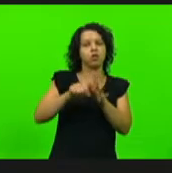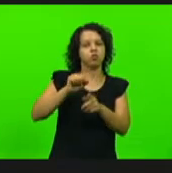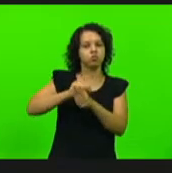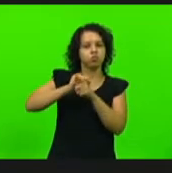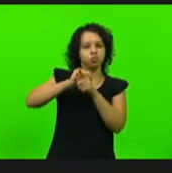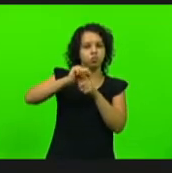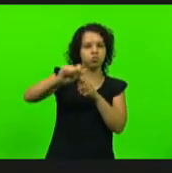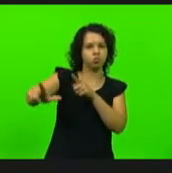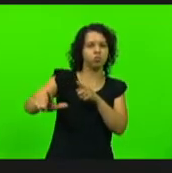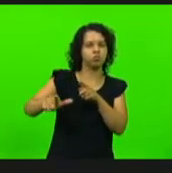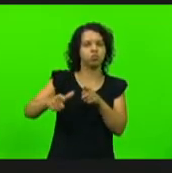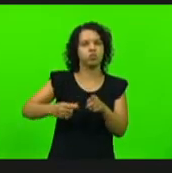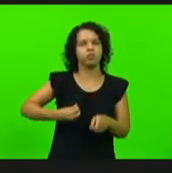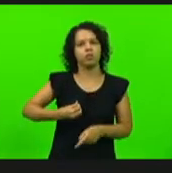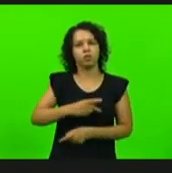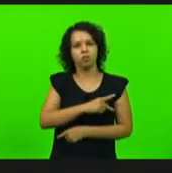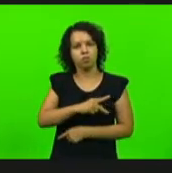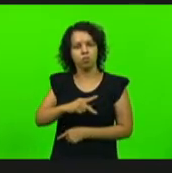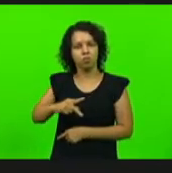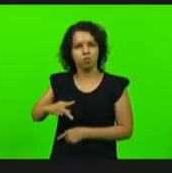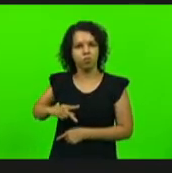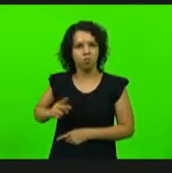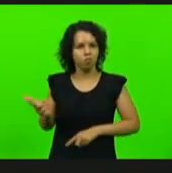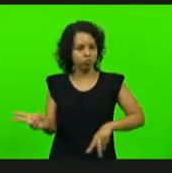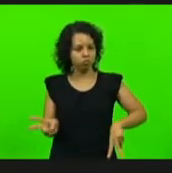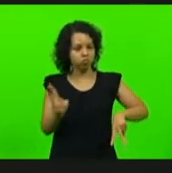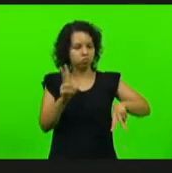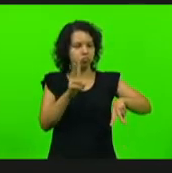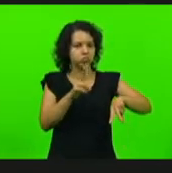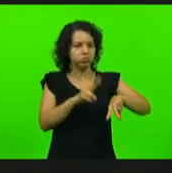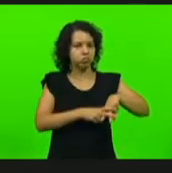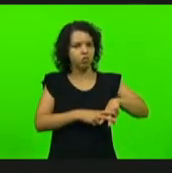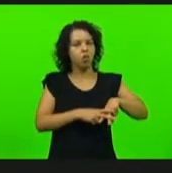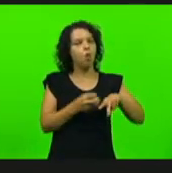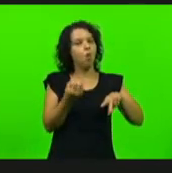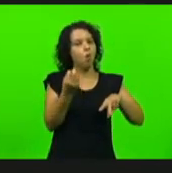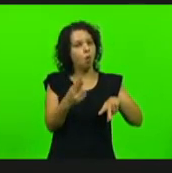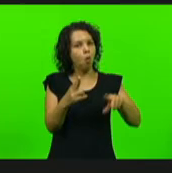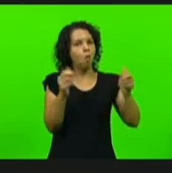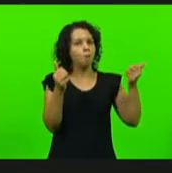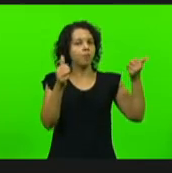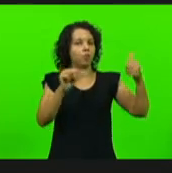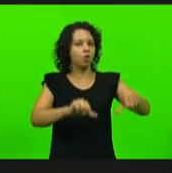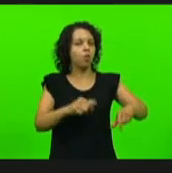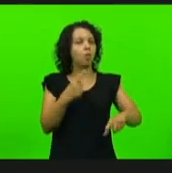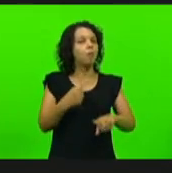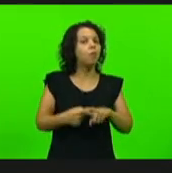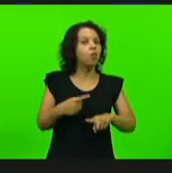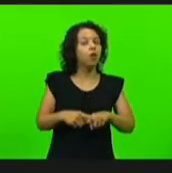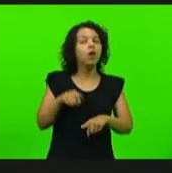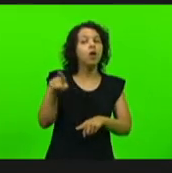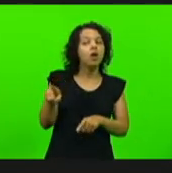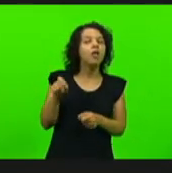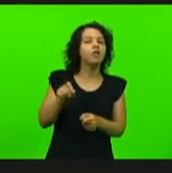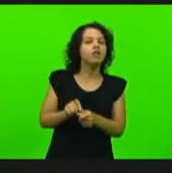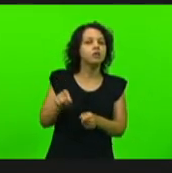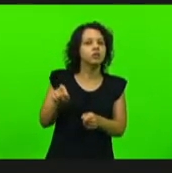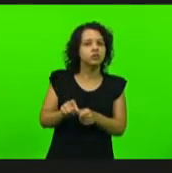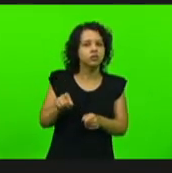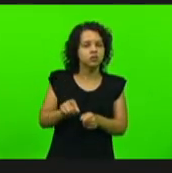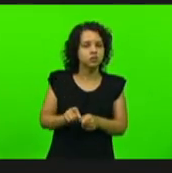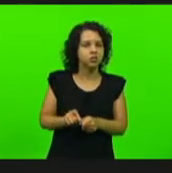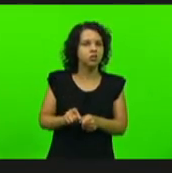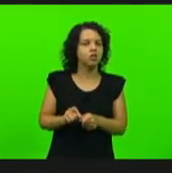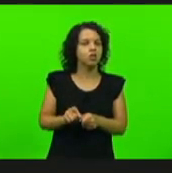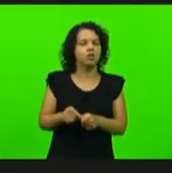vida pública direto para uma cela de cadeia ou coisa pior. Porque o que ele está fazendo não tem